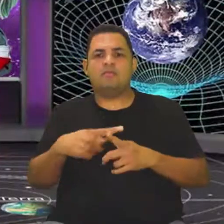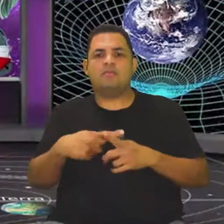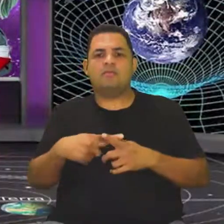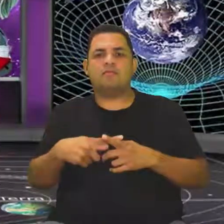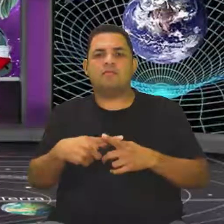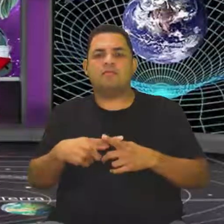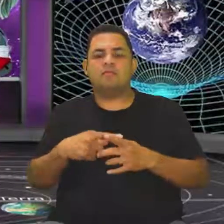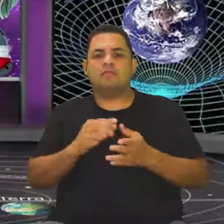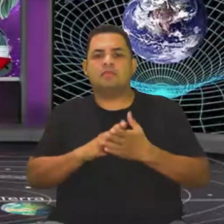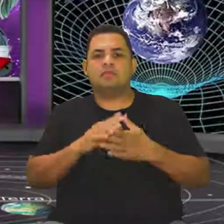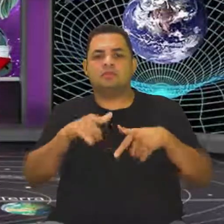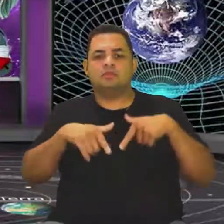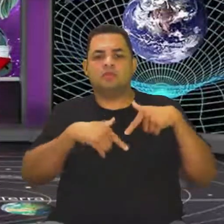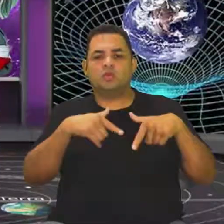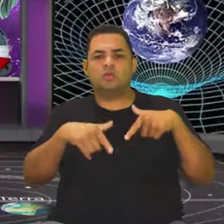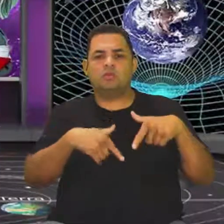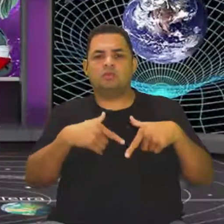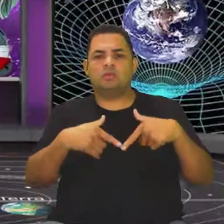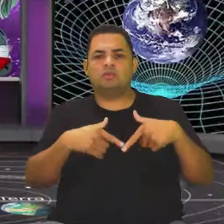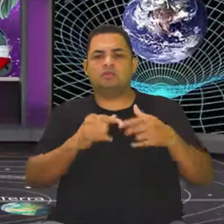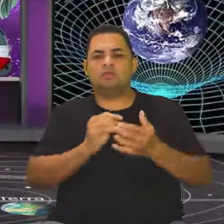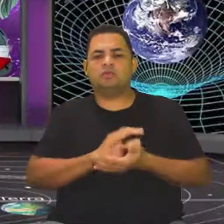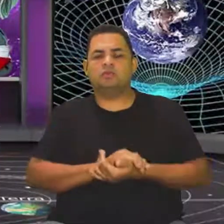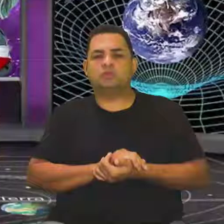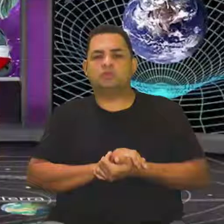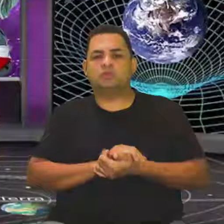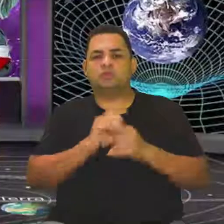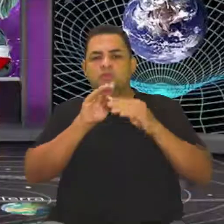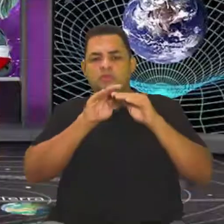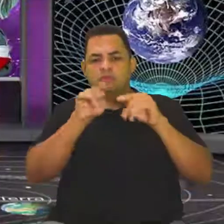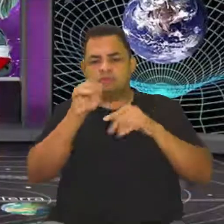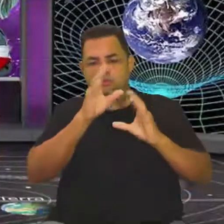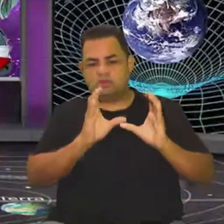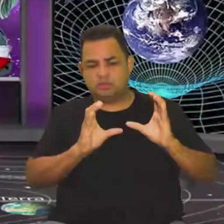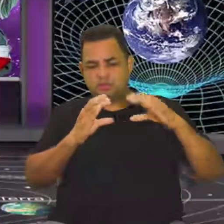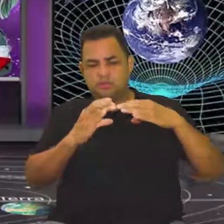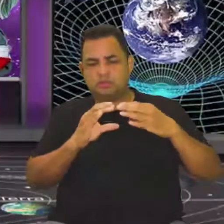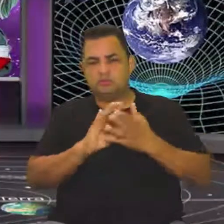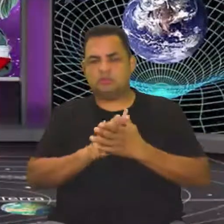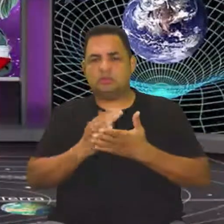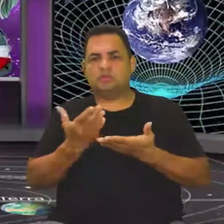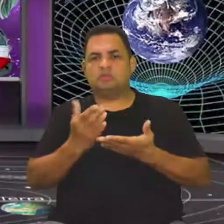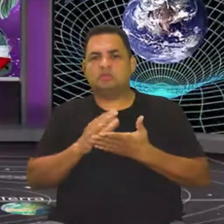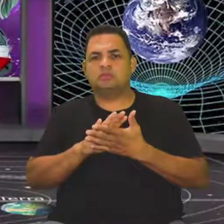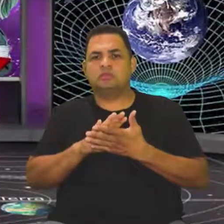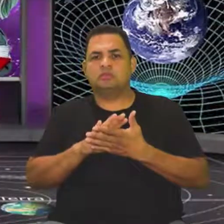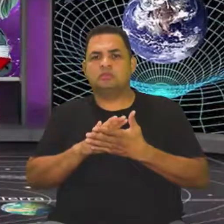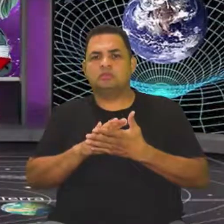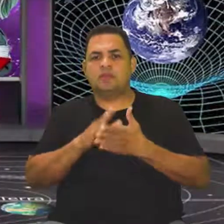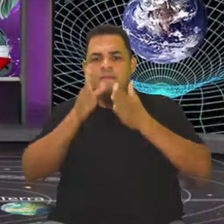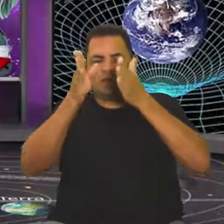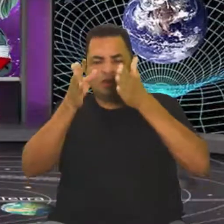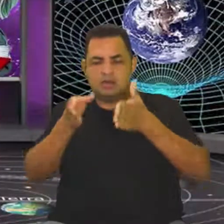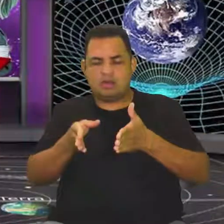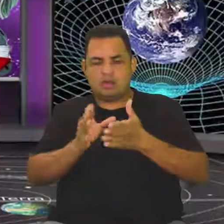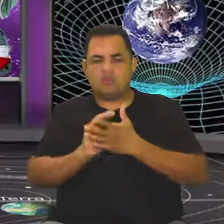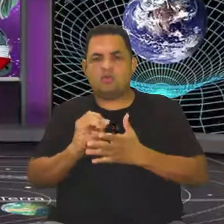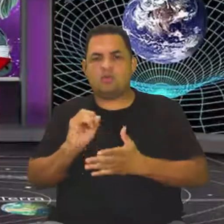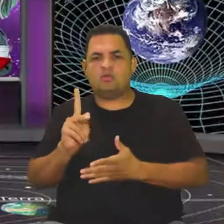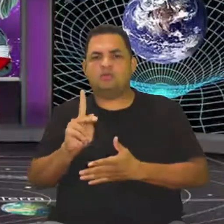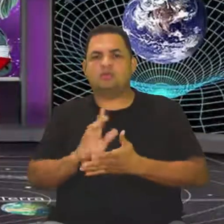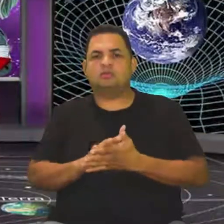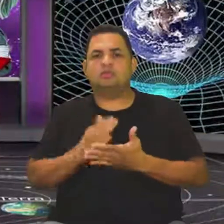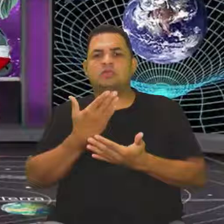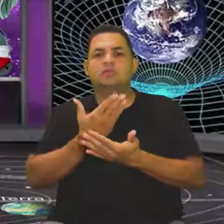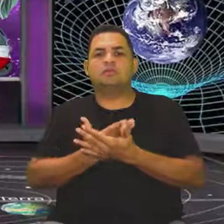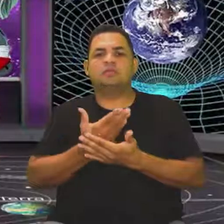estou alimentando um circuito com a mesma tensão, que essa é a intenção da minha resistência em paralelo, ok? Nós